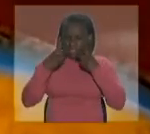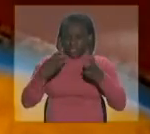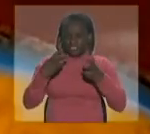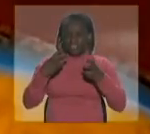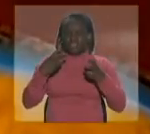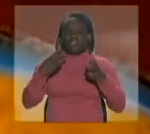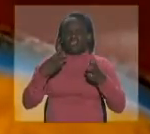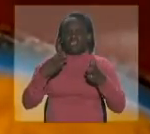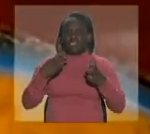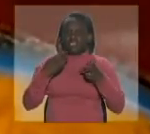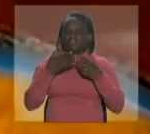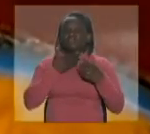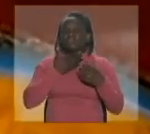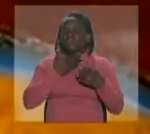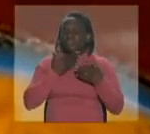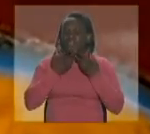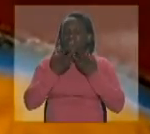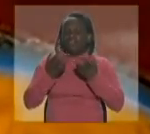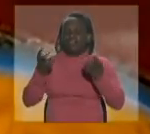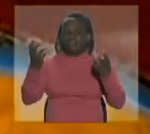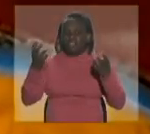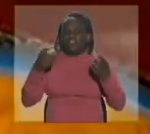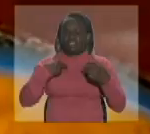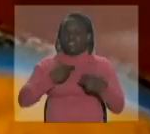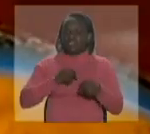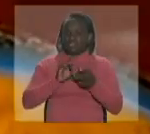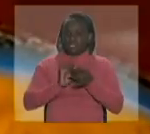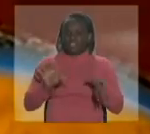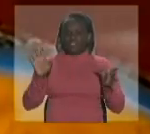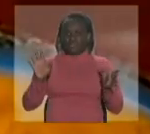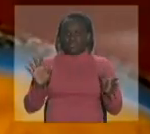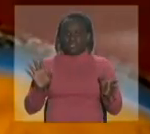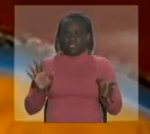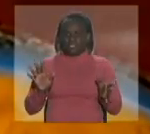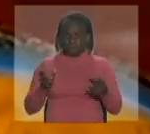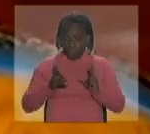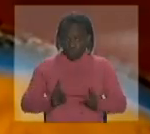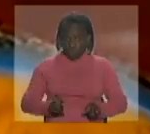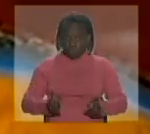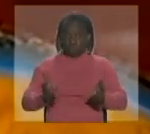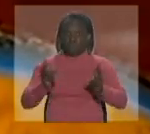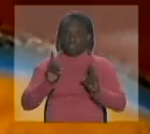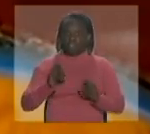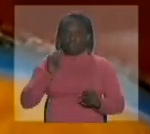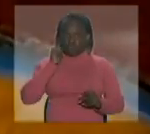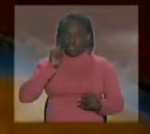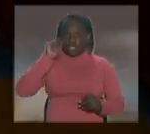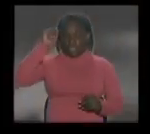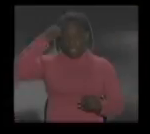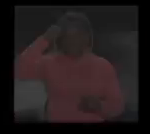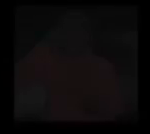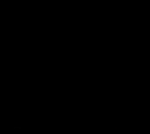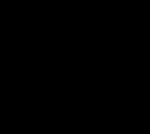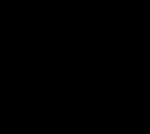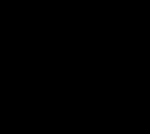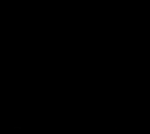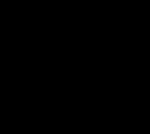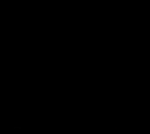gritar, soltar minha voz e me fazer livre para continuar a ser mulher negra.